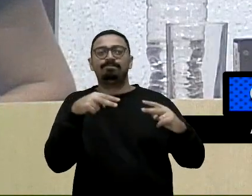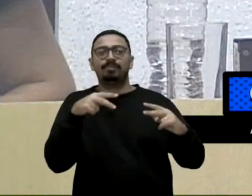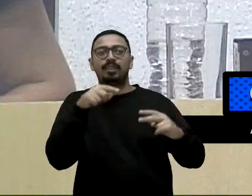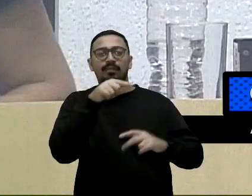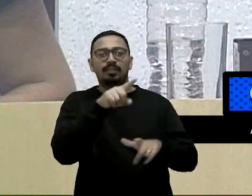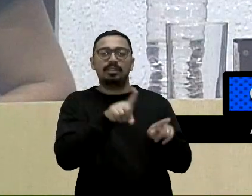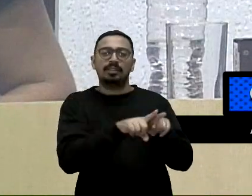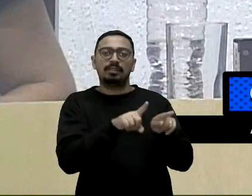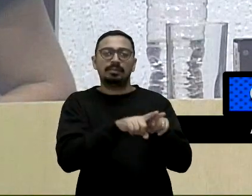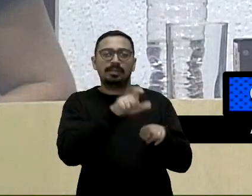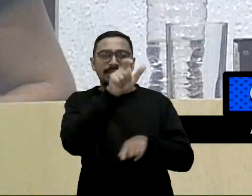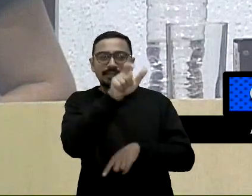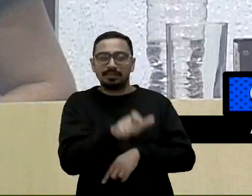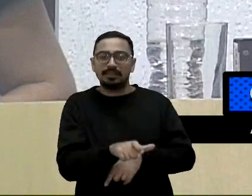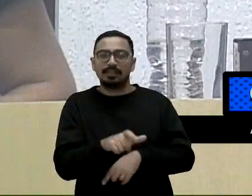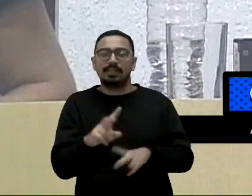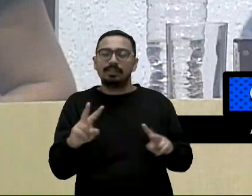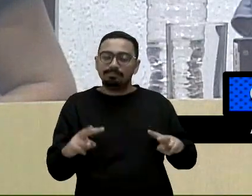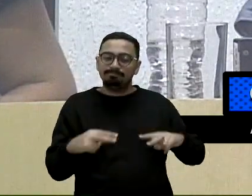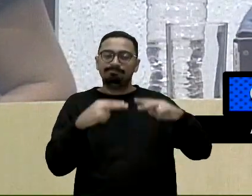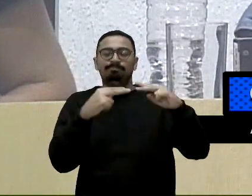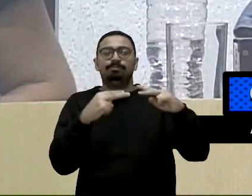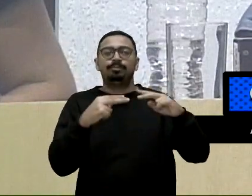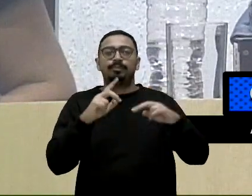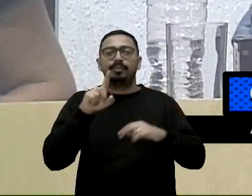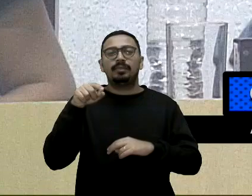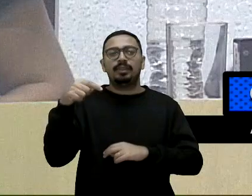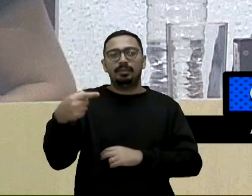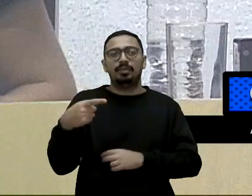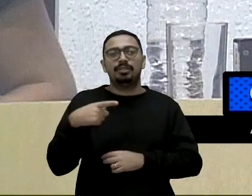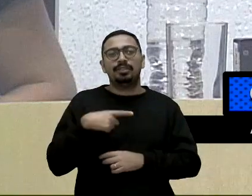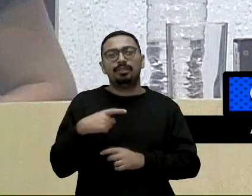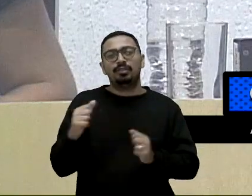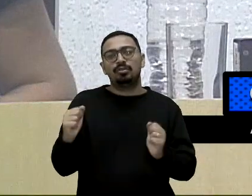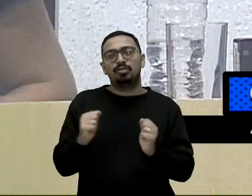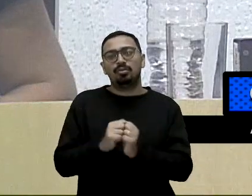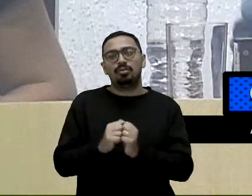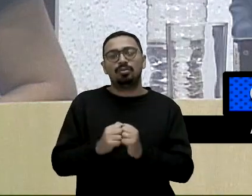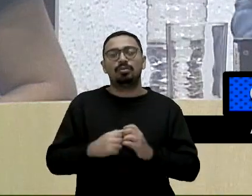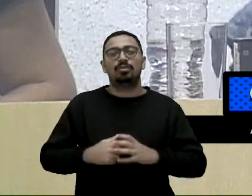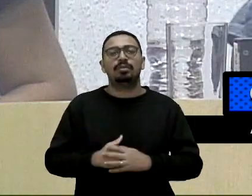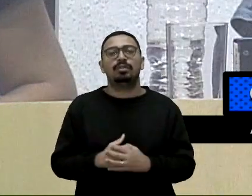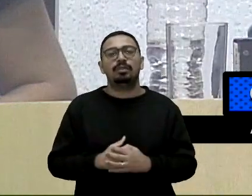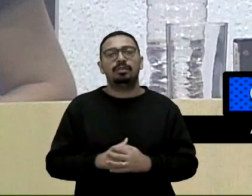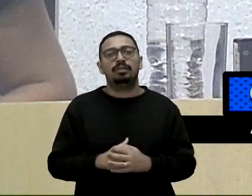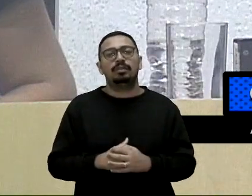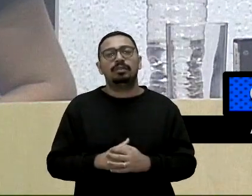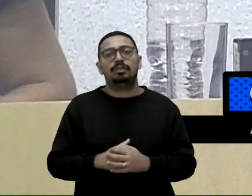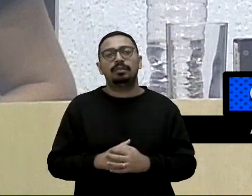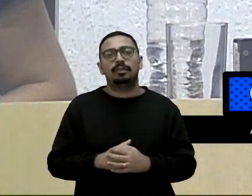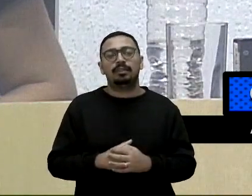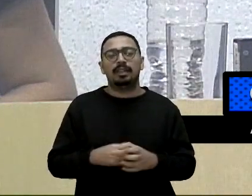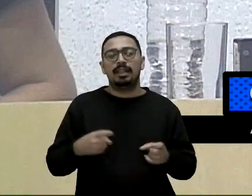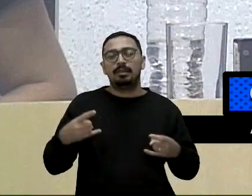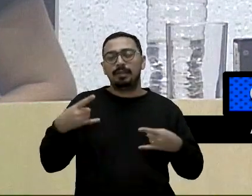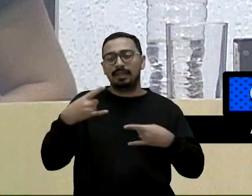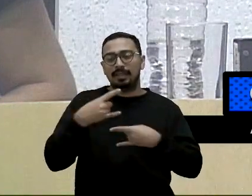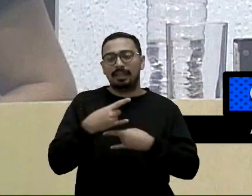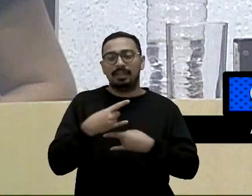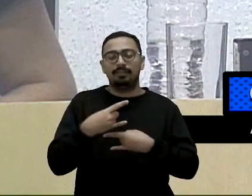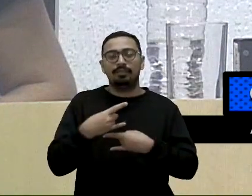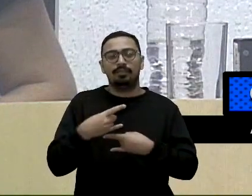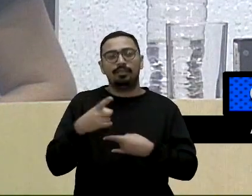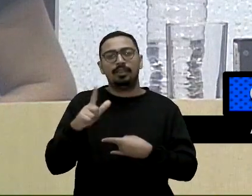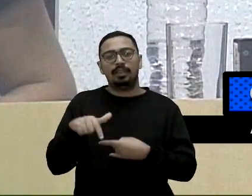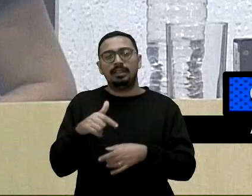rostos, você foi um desse olhar. Logo depois nós fizemos também uma live juntas, né, no período